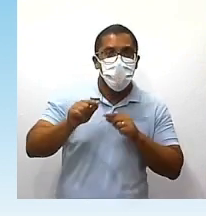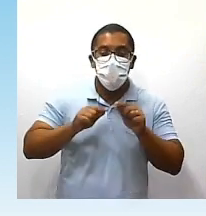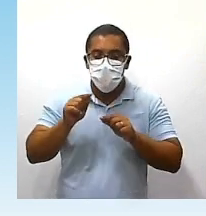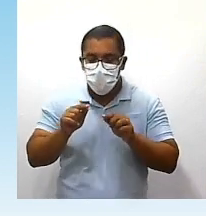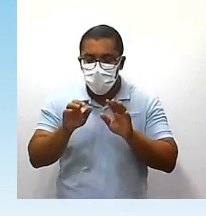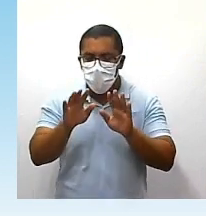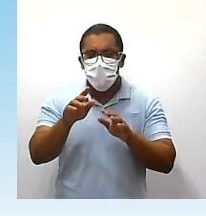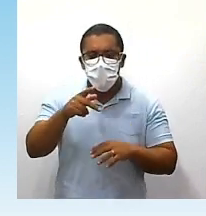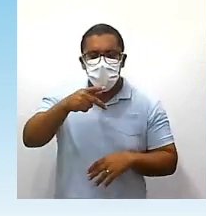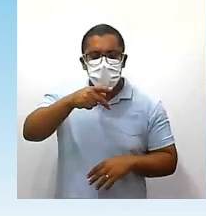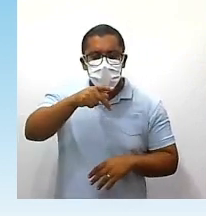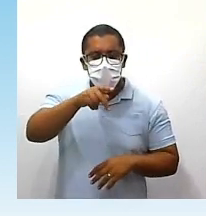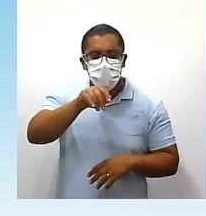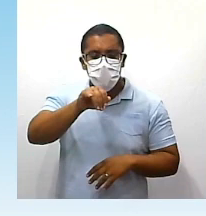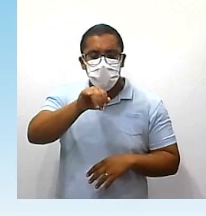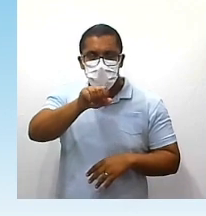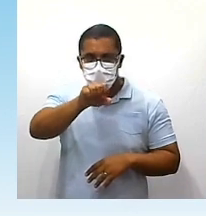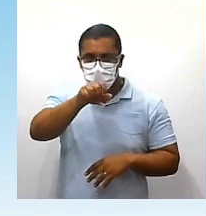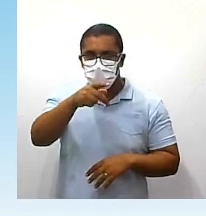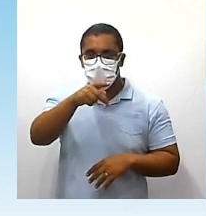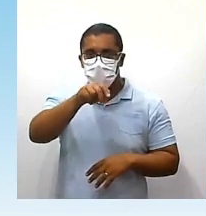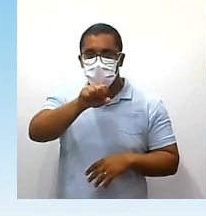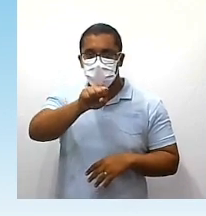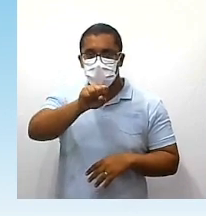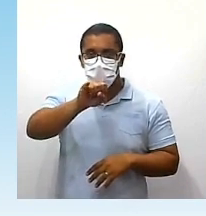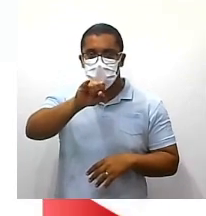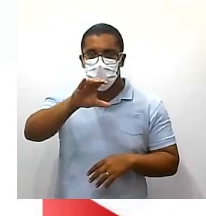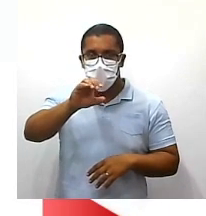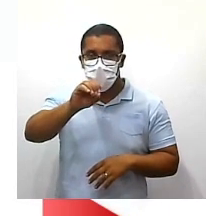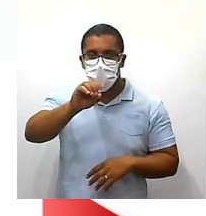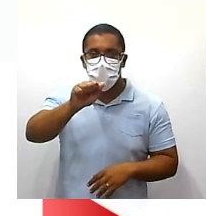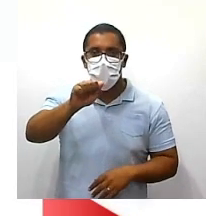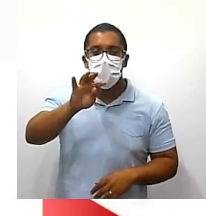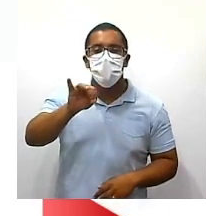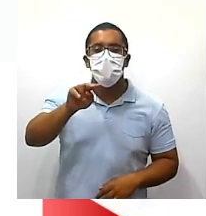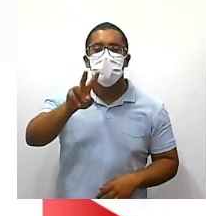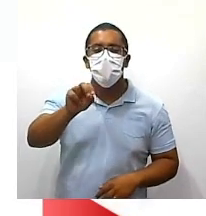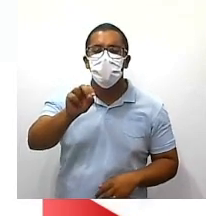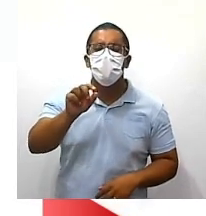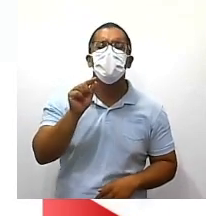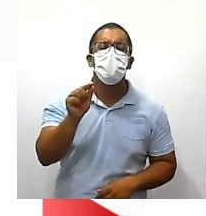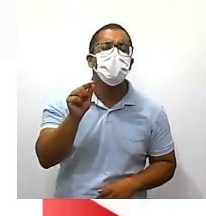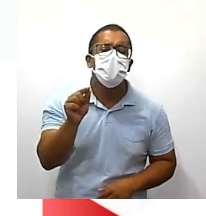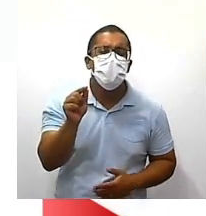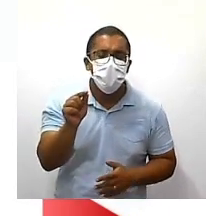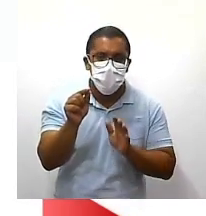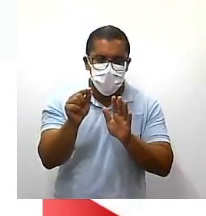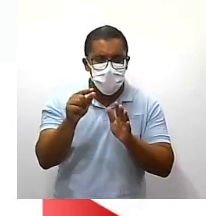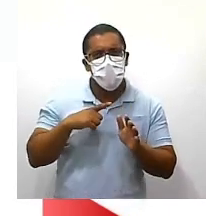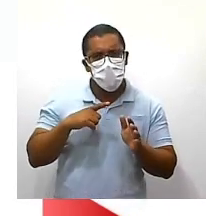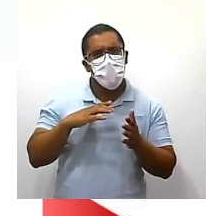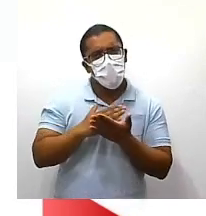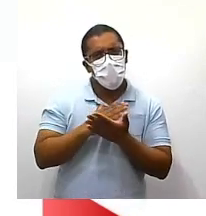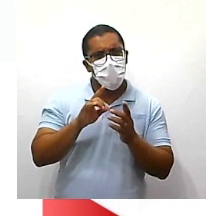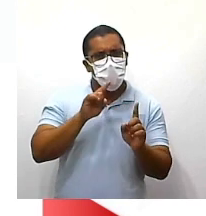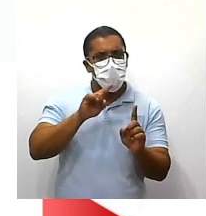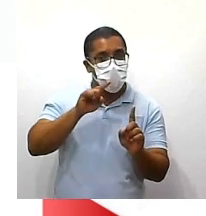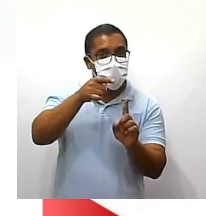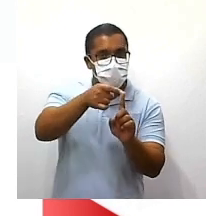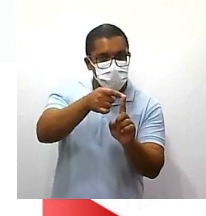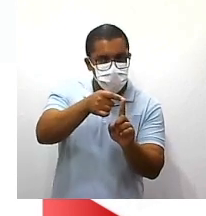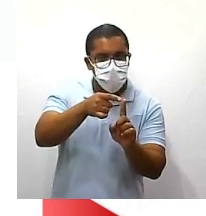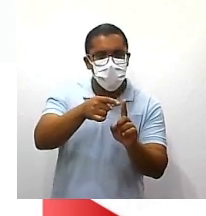se fala de psicoativos, eles são usados pelos seres humanos com diferentes objetivos,